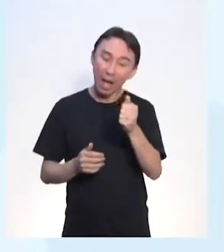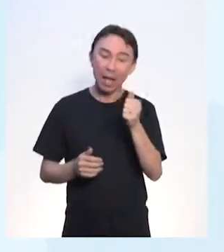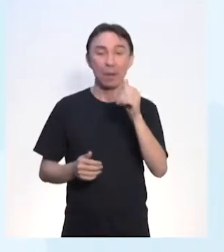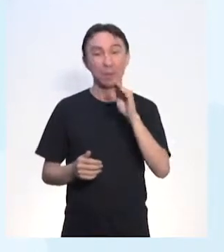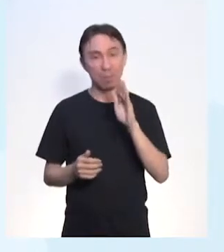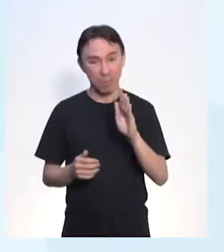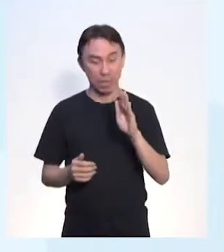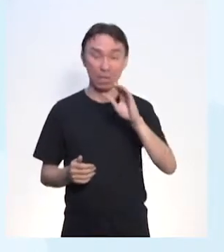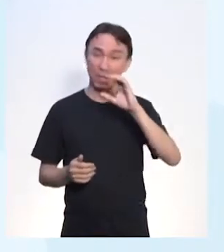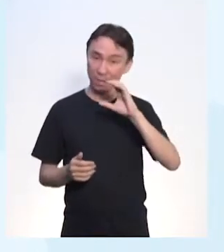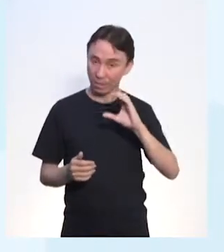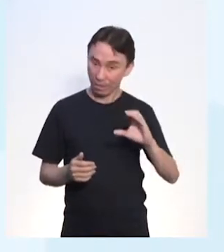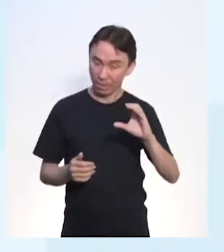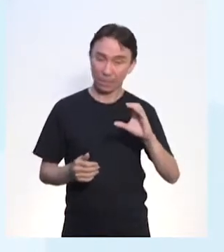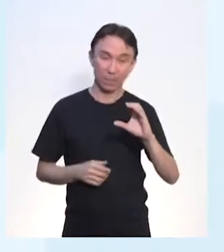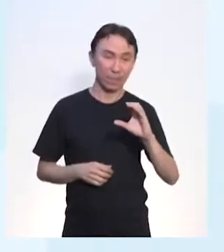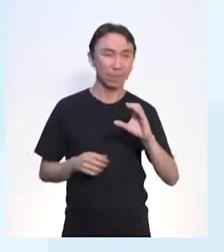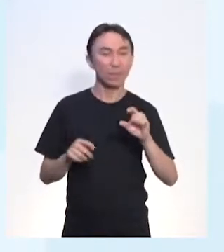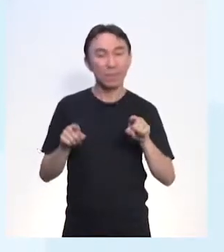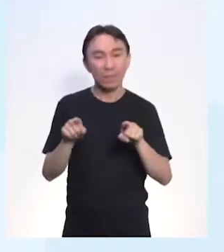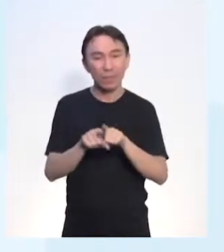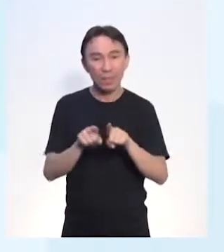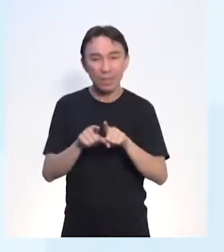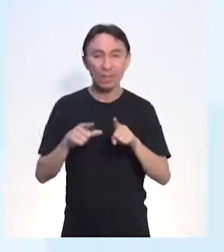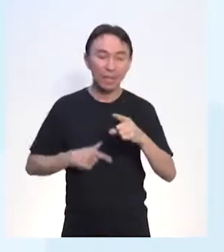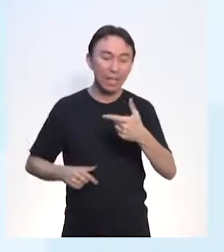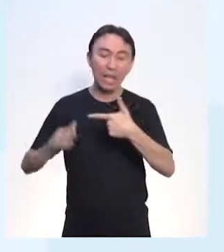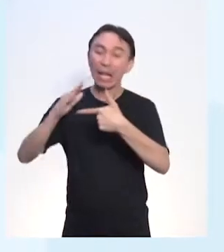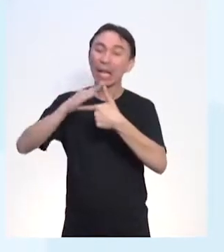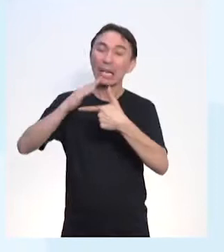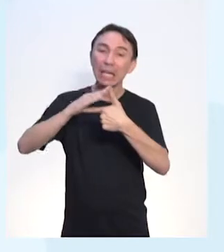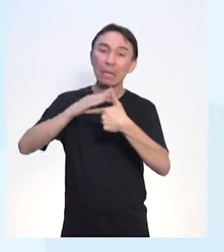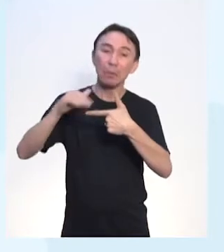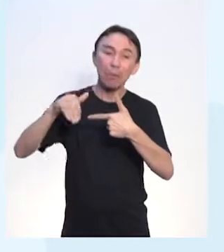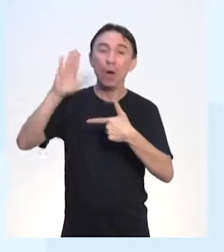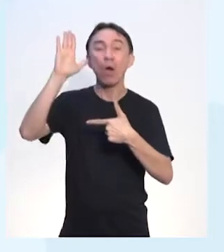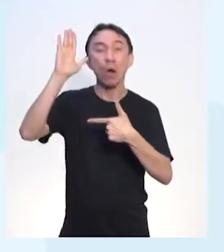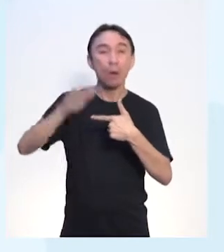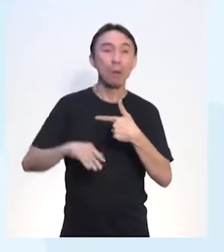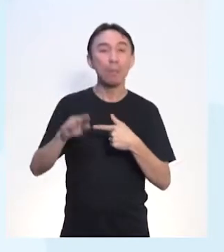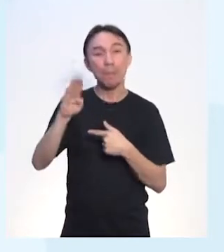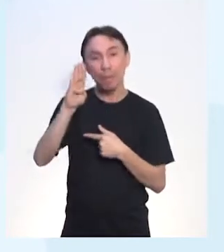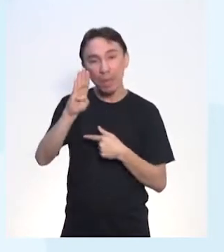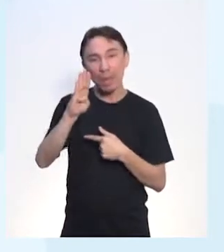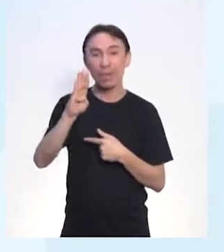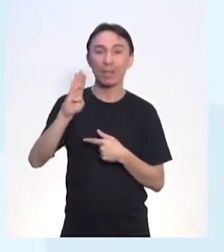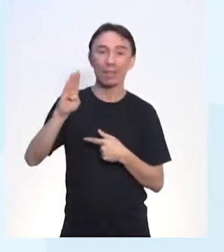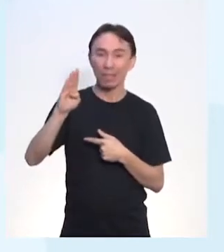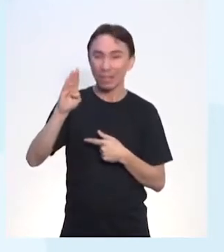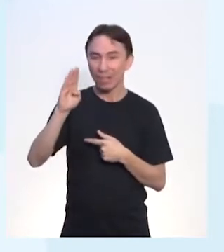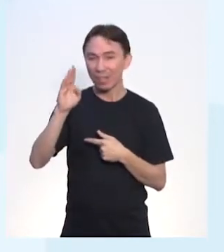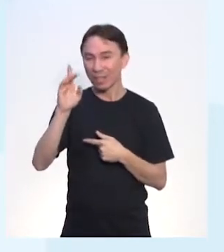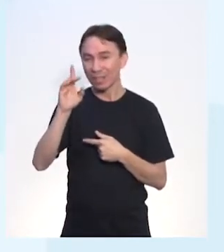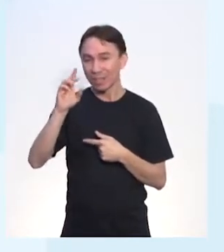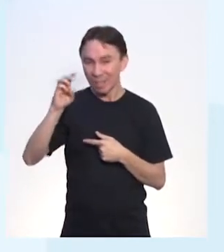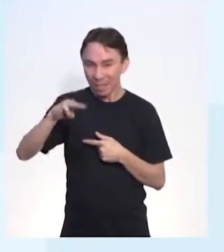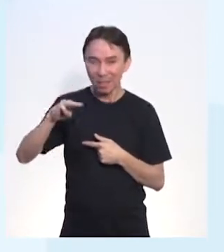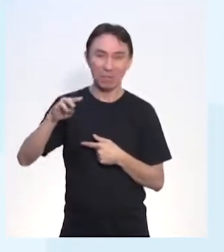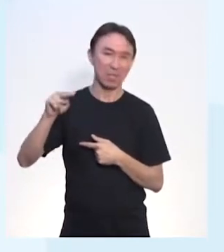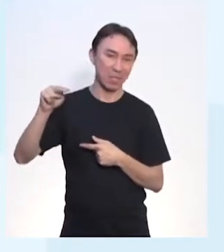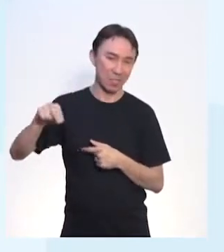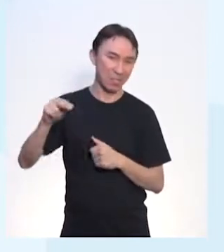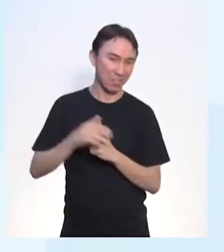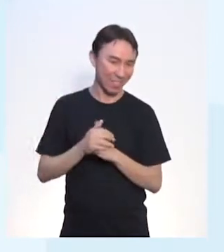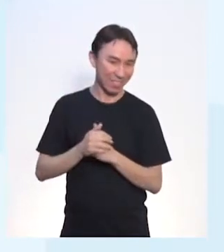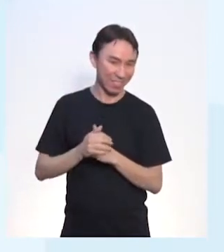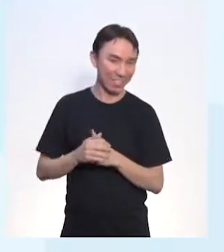maior B, M e N. E cateto menor C, H e